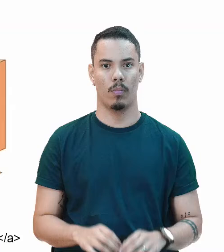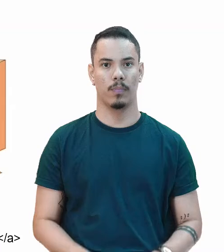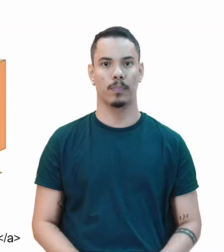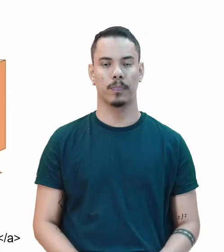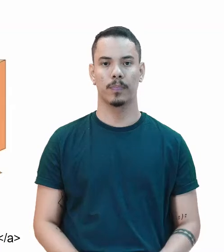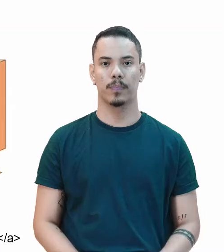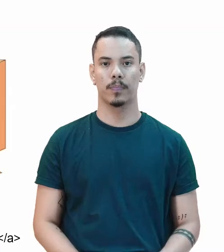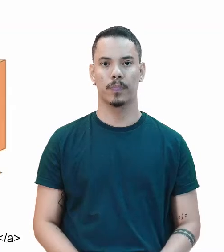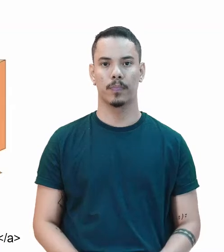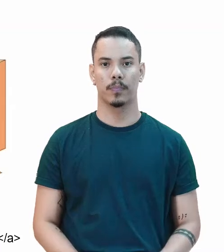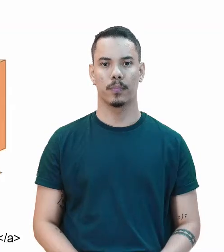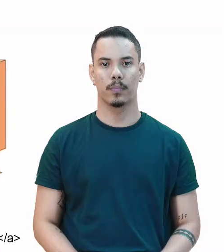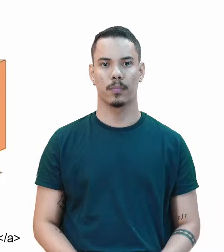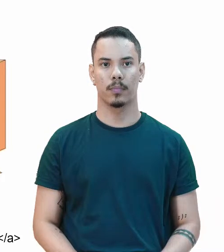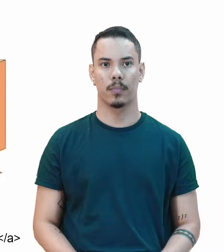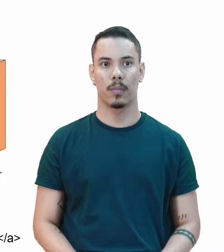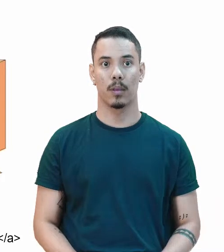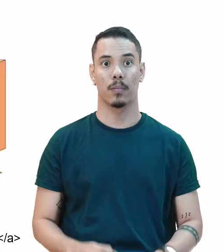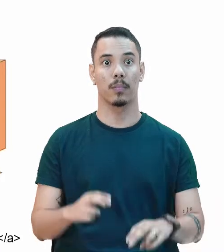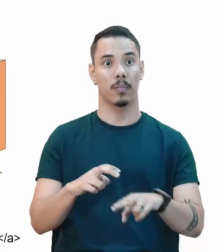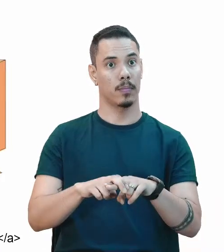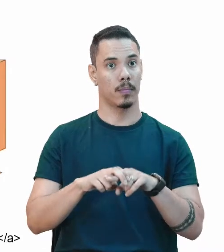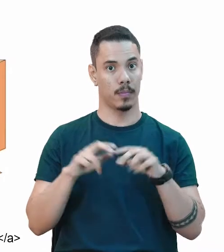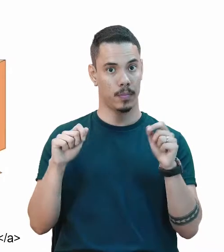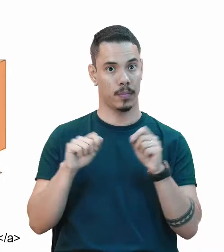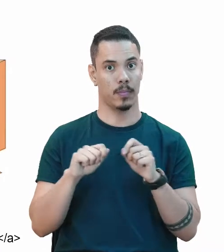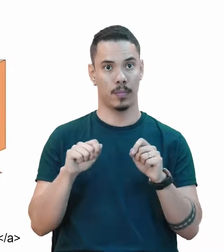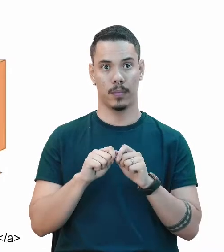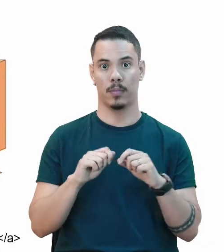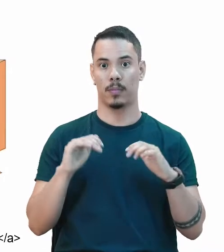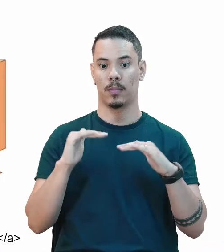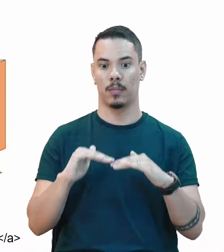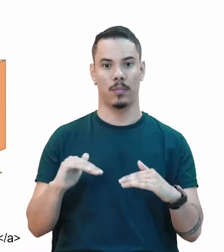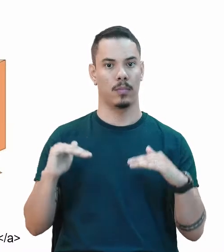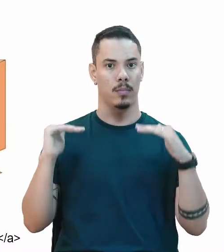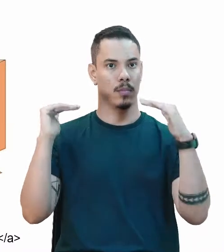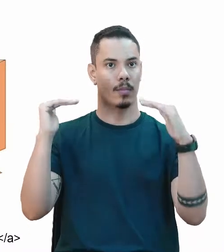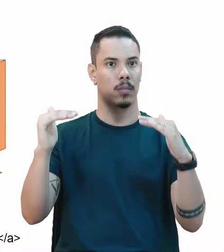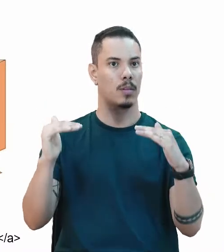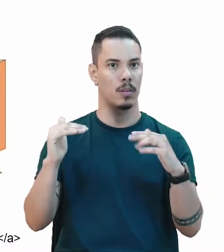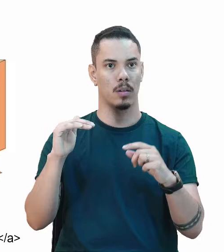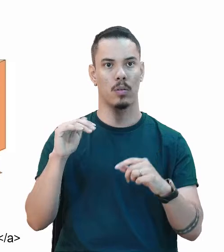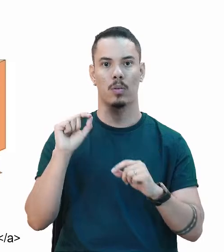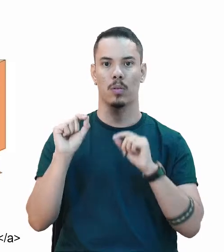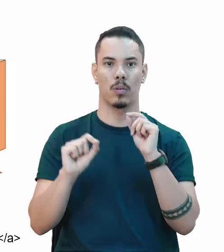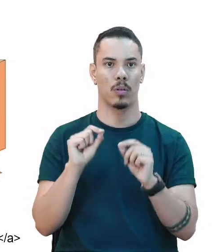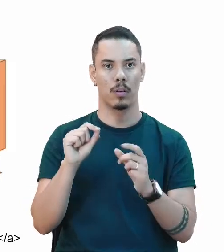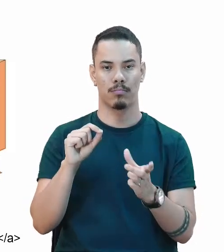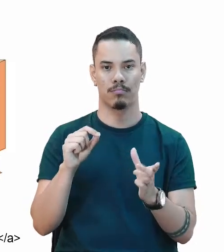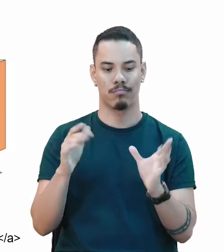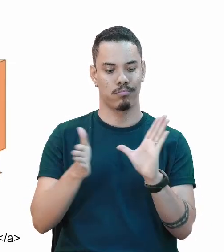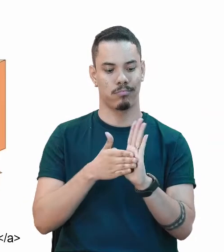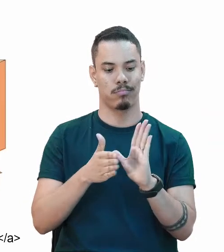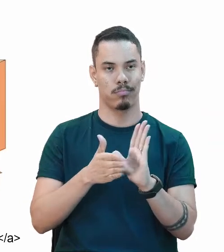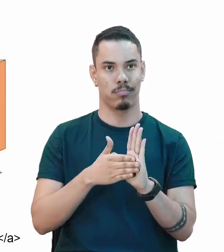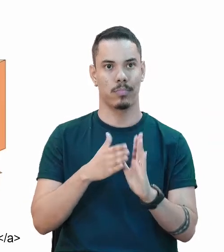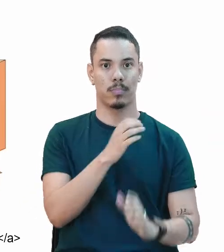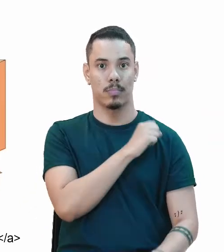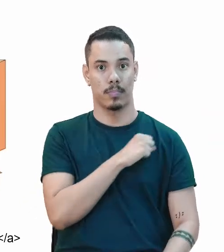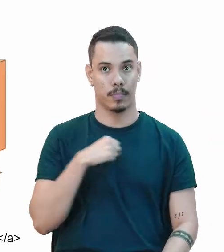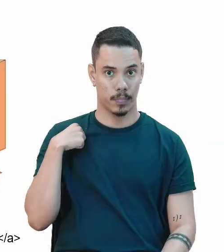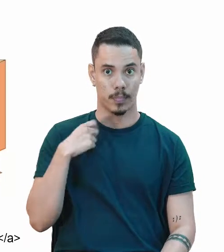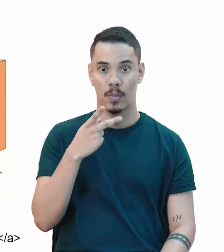Então, os cínicos levaram ao extremo a tese socrática de que o ser humano